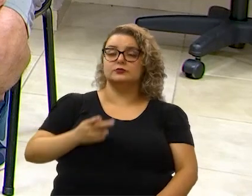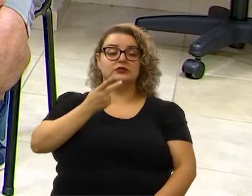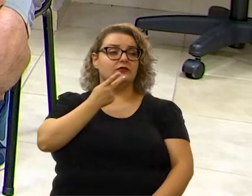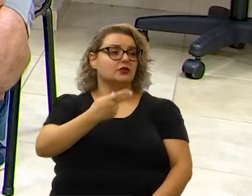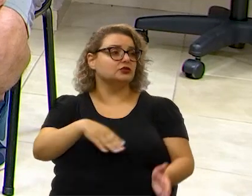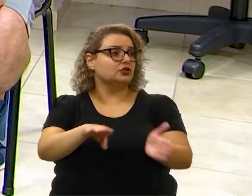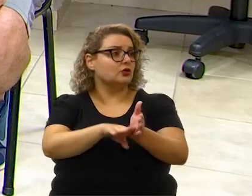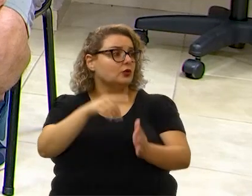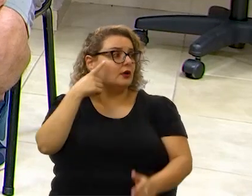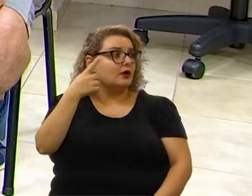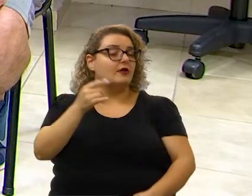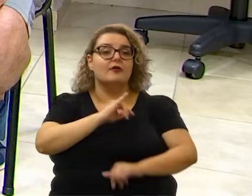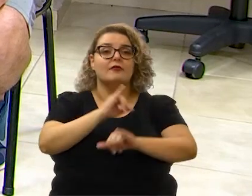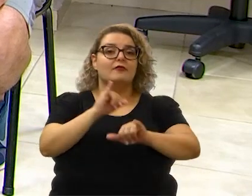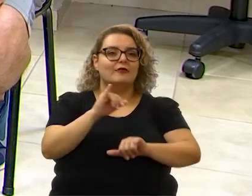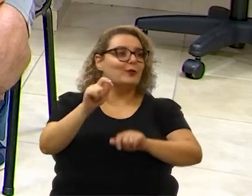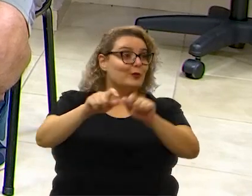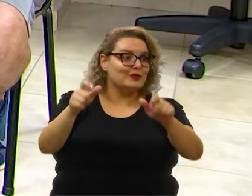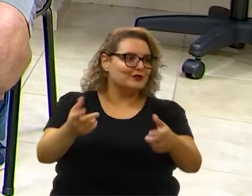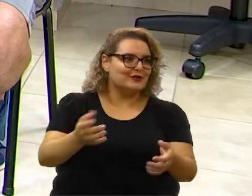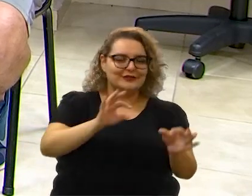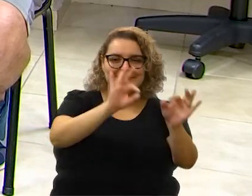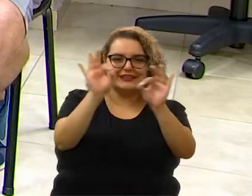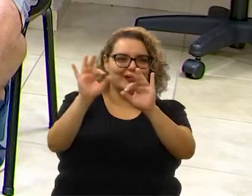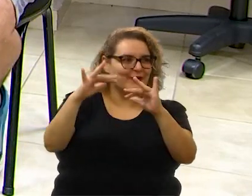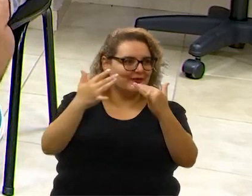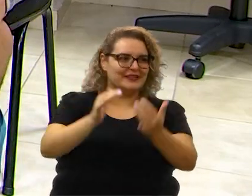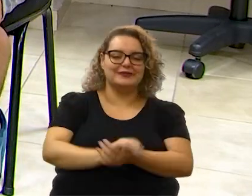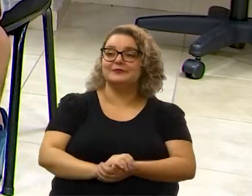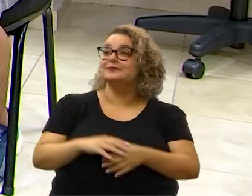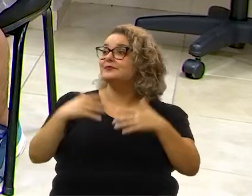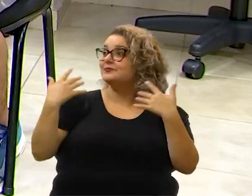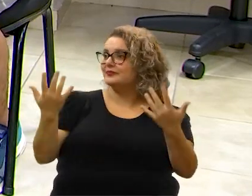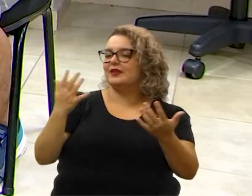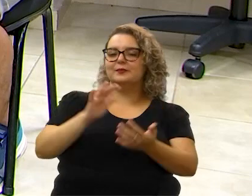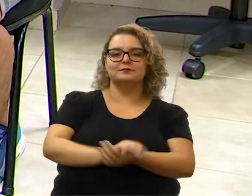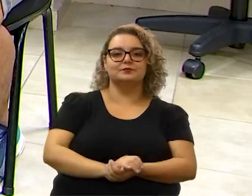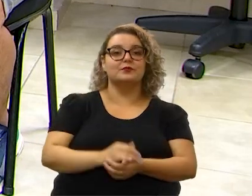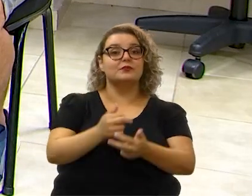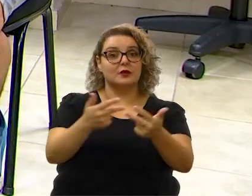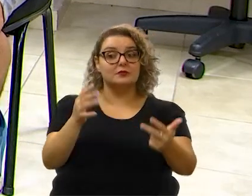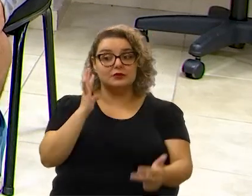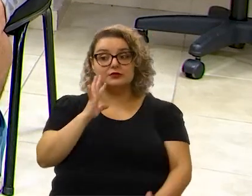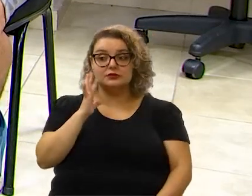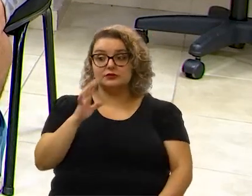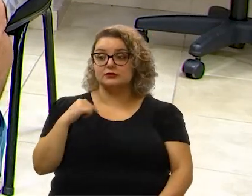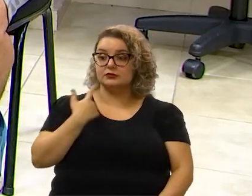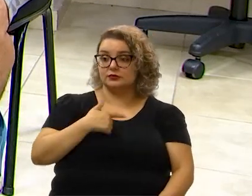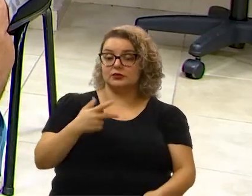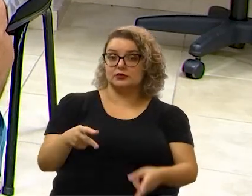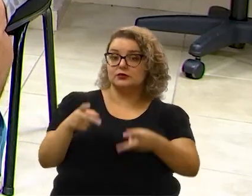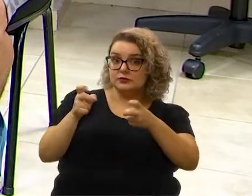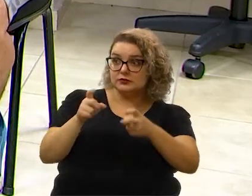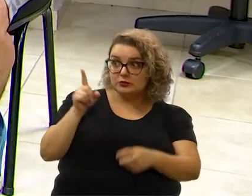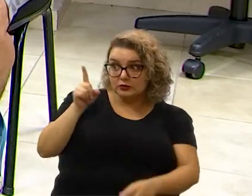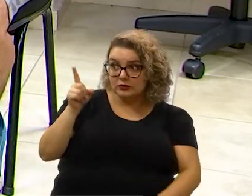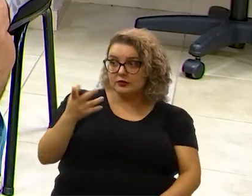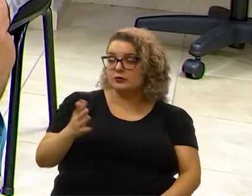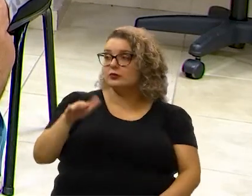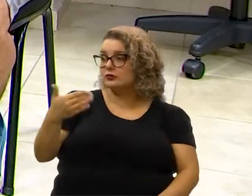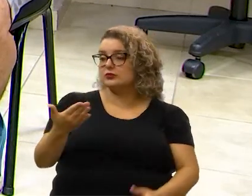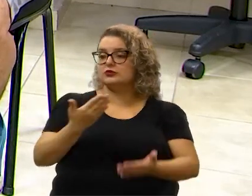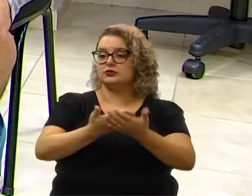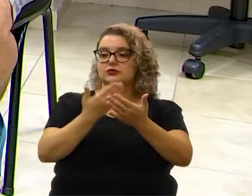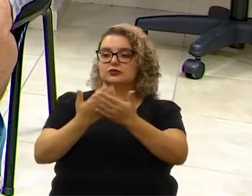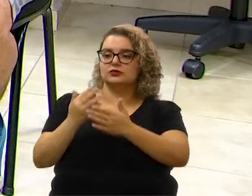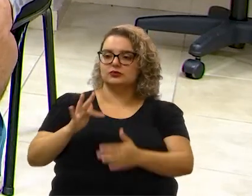essas novas ideias? Já passa de primeira mão aí para a galera que está em casa acompanhando. Então, uma coisa muito legal que nós percebemos lá, quando